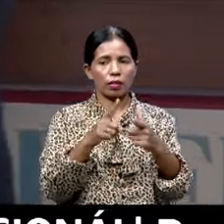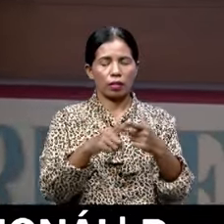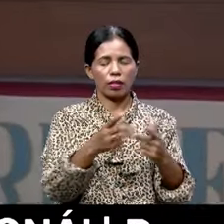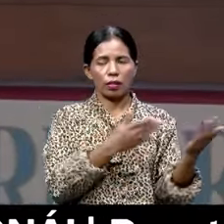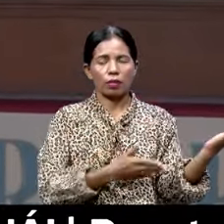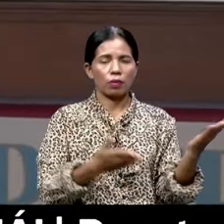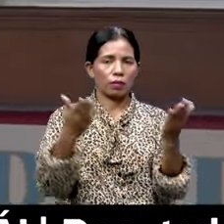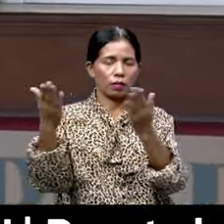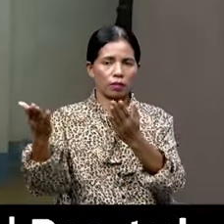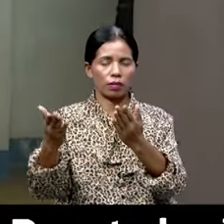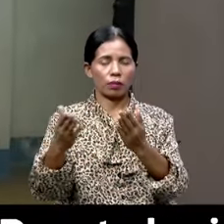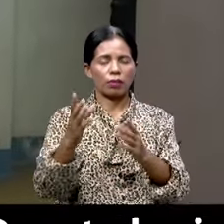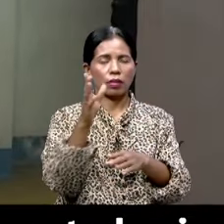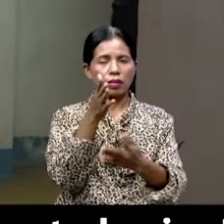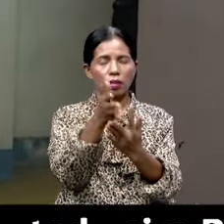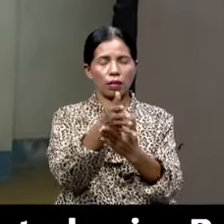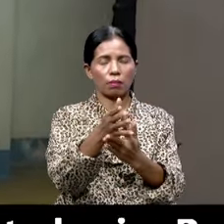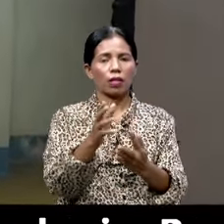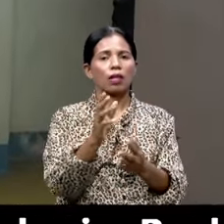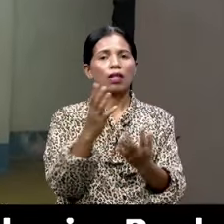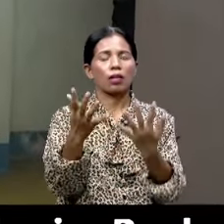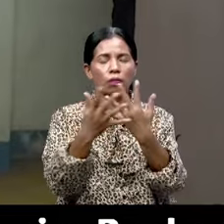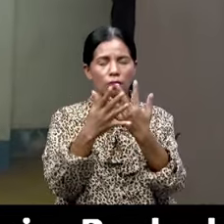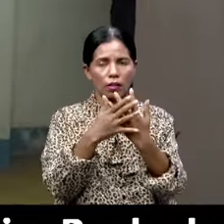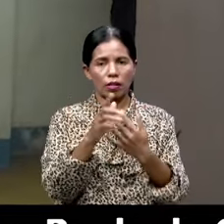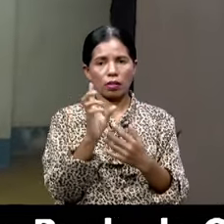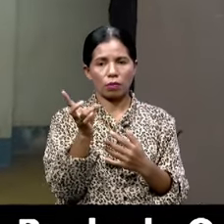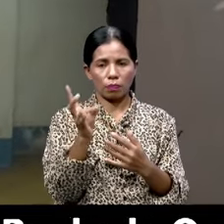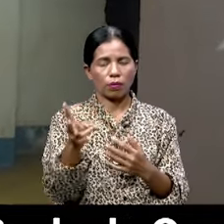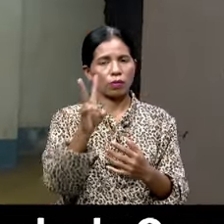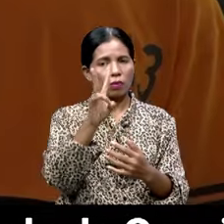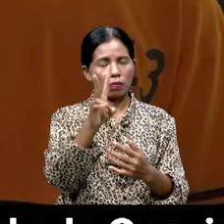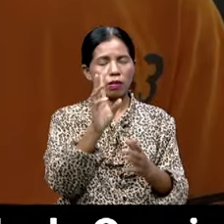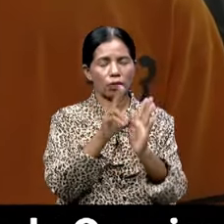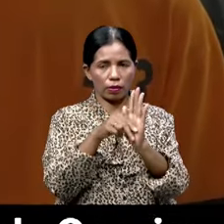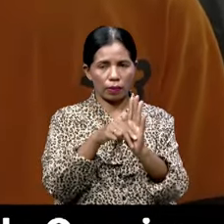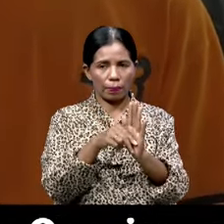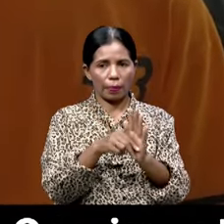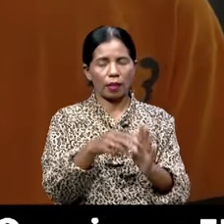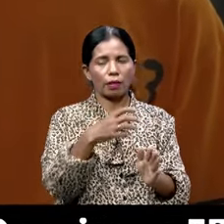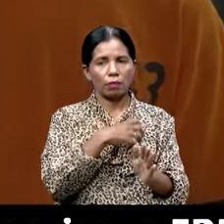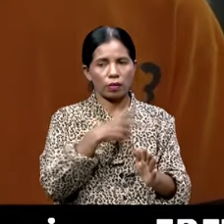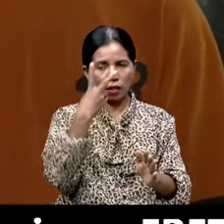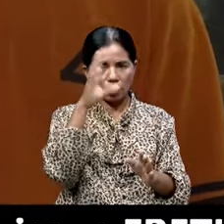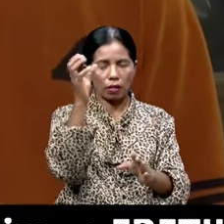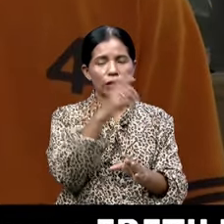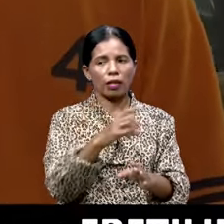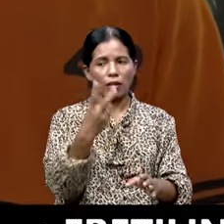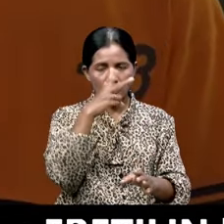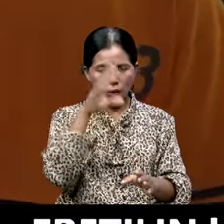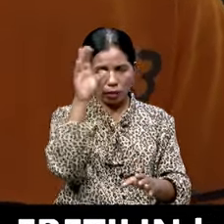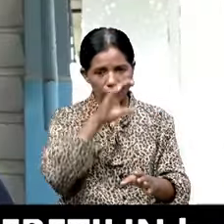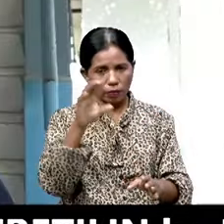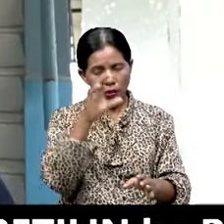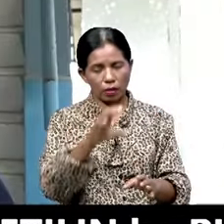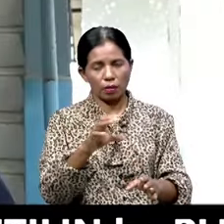chumete baya senta duas horas komando alerta na patin iya operasaun na patin baya patin sir nebe magsira treno